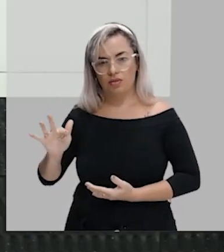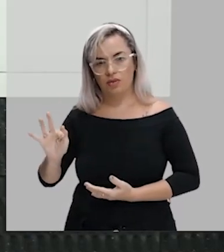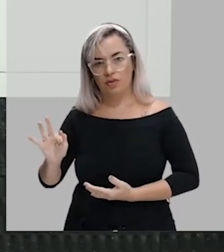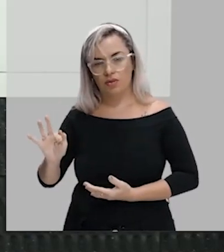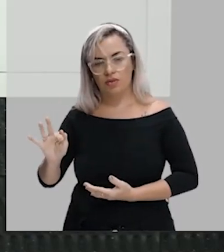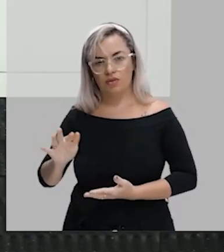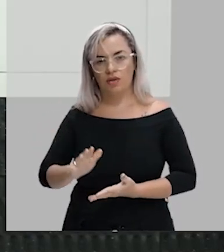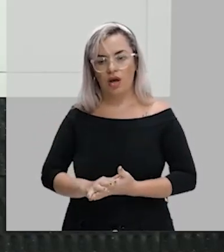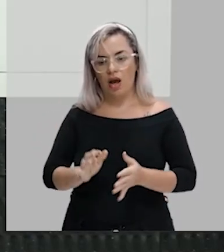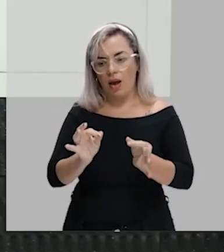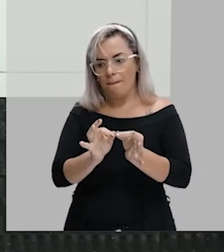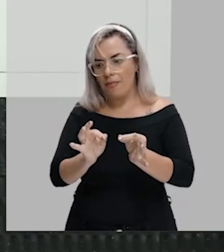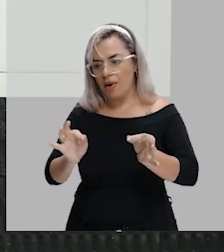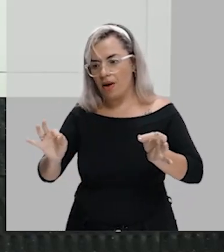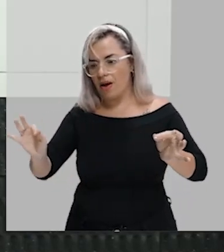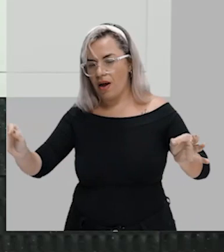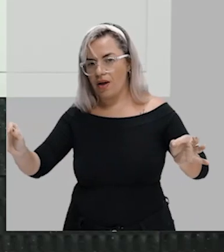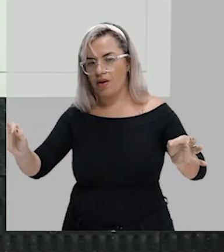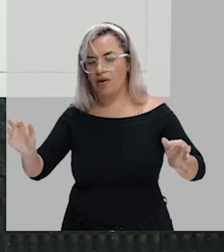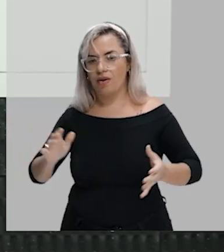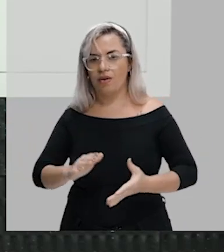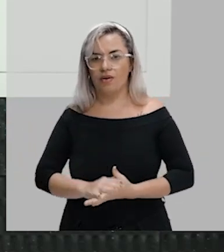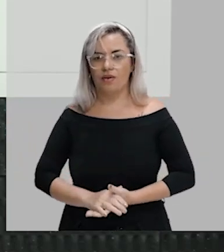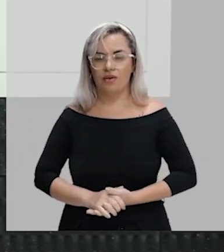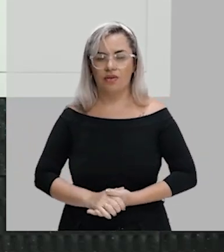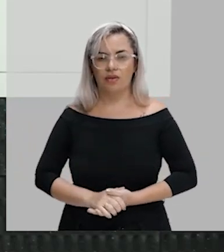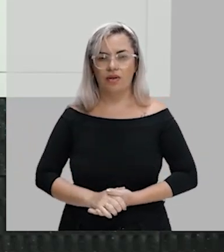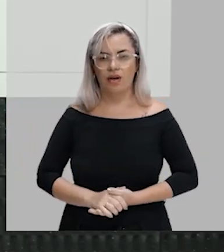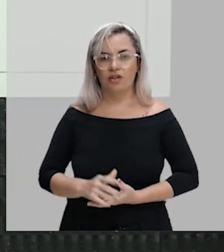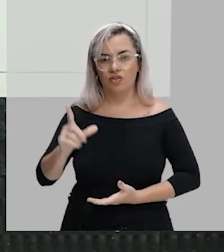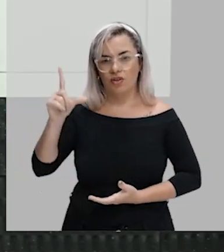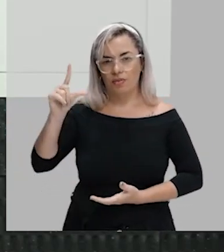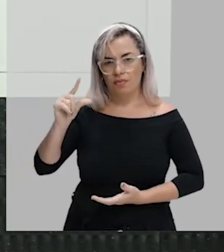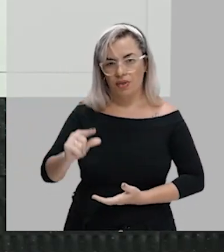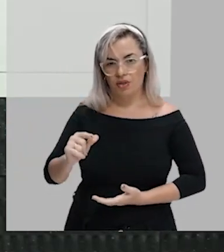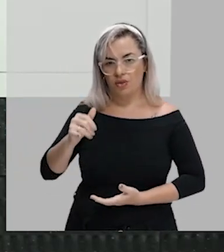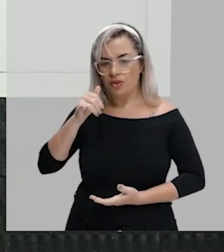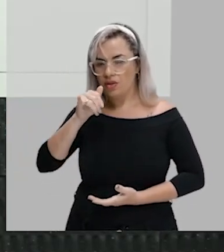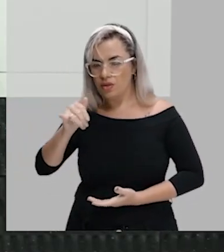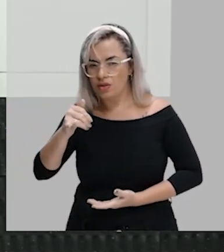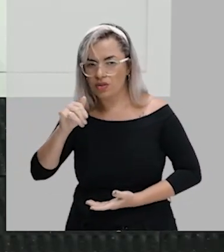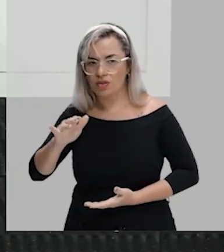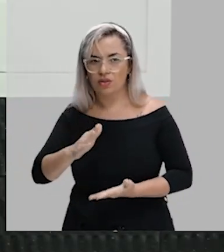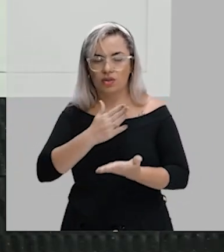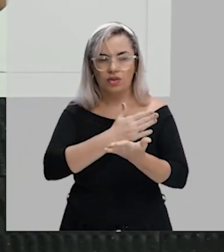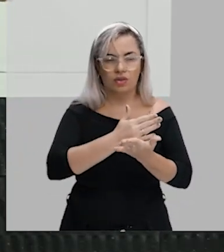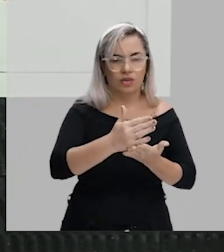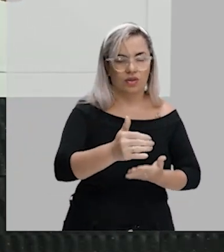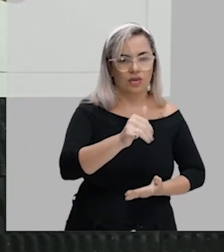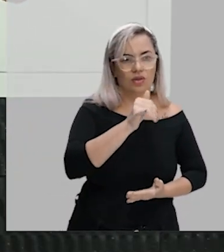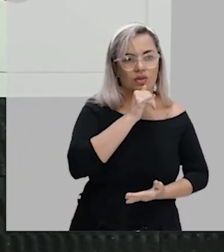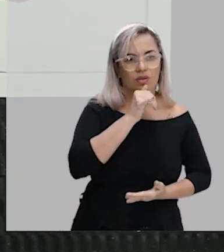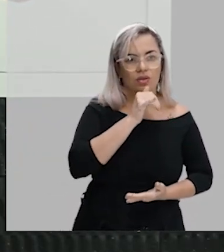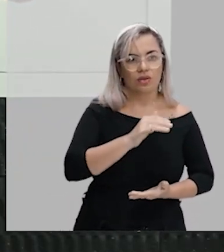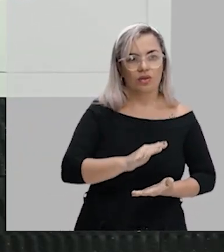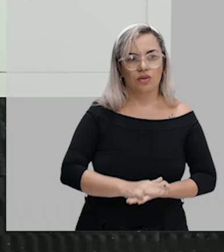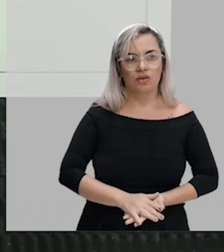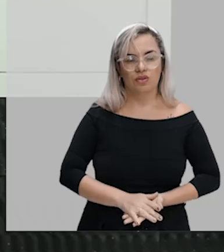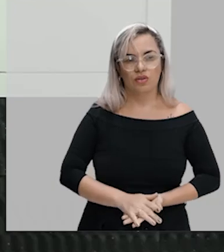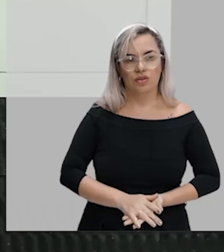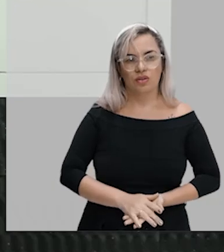onda. São as ondas de menor energia. Tá certo? Nós começamos, por exemplo, com as ondas de rádio.